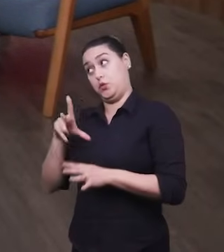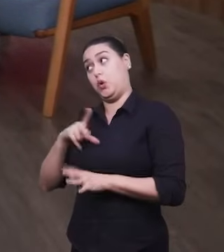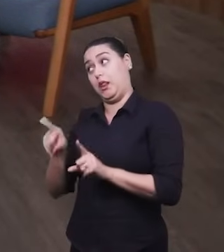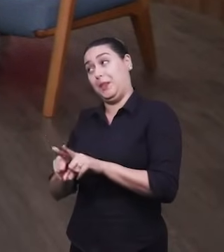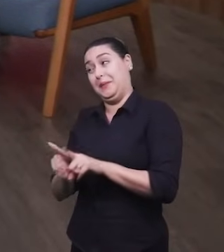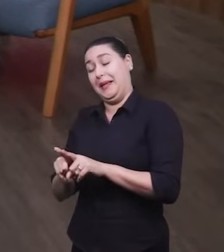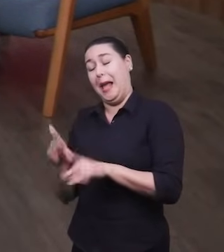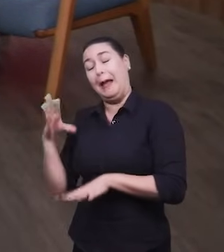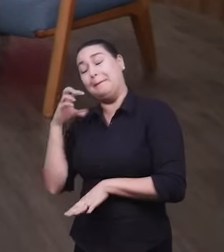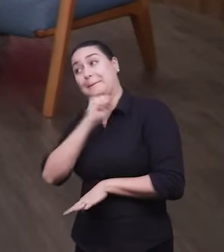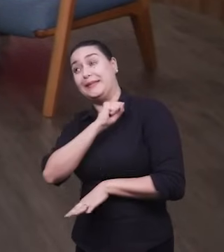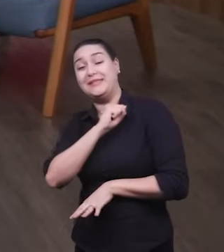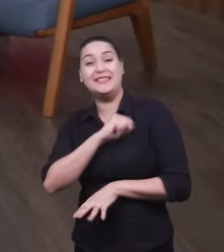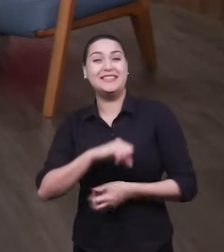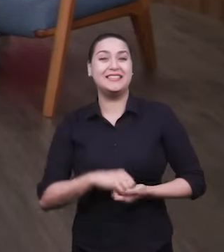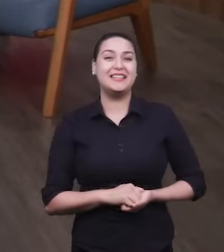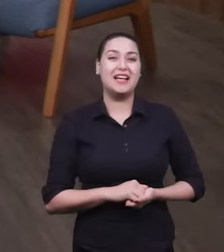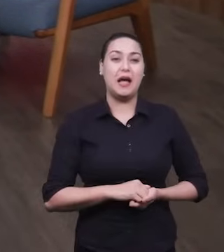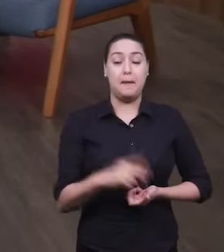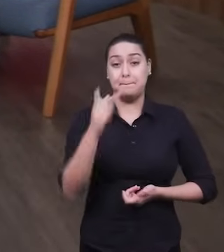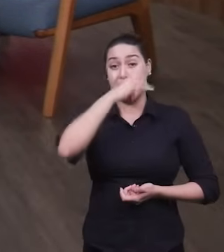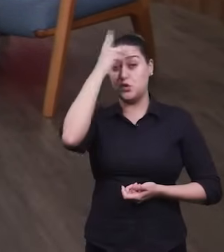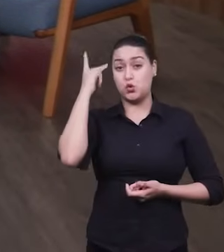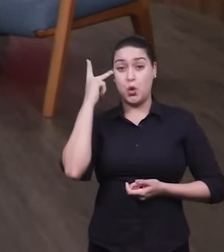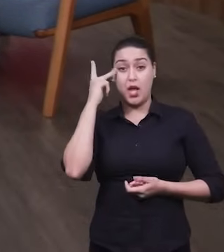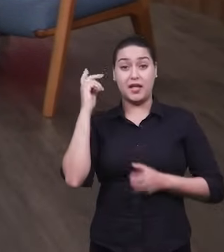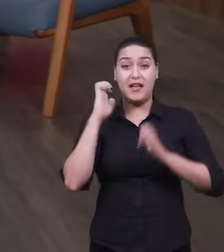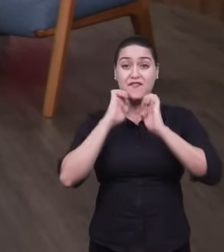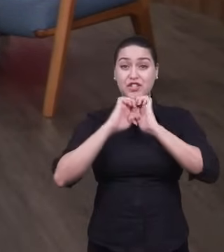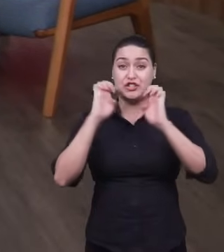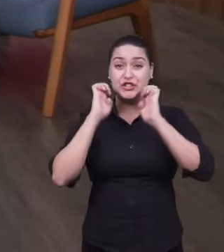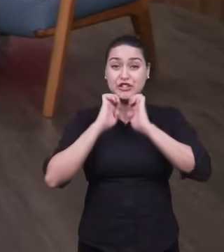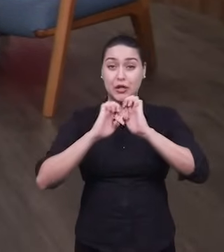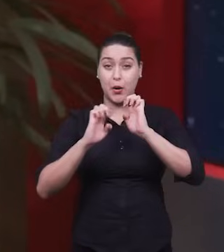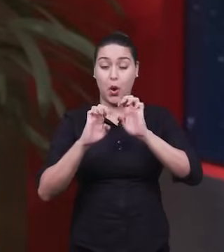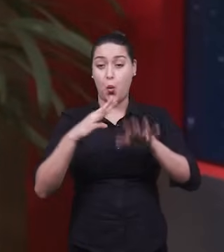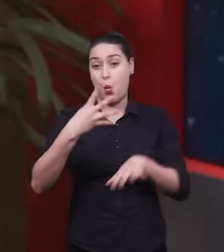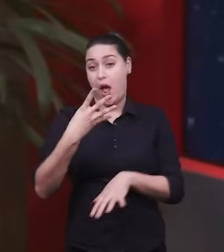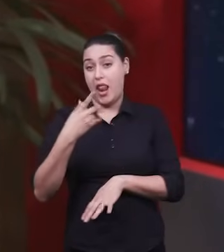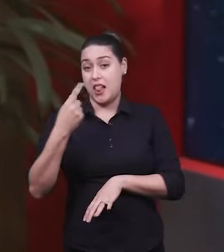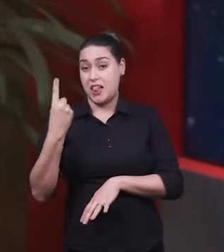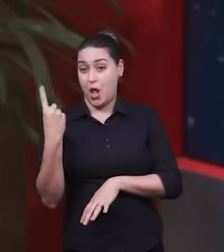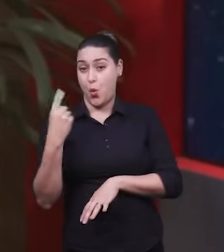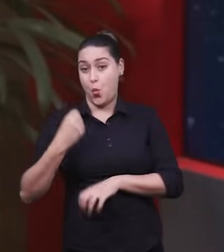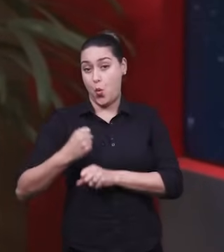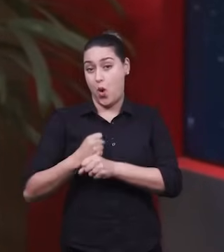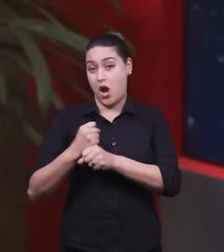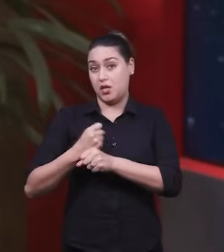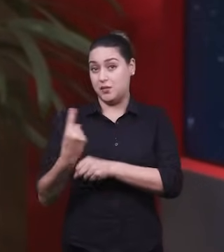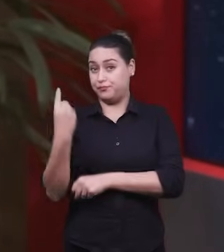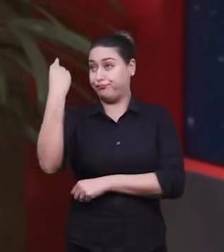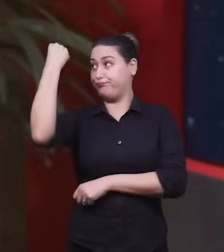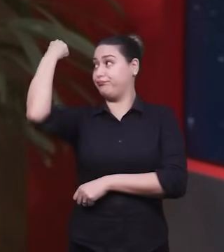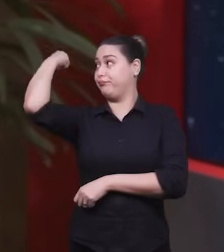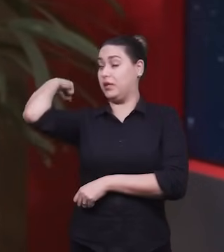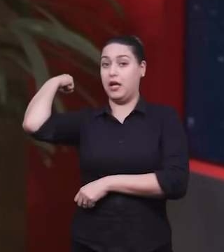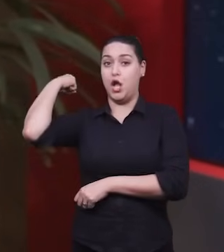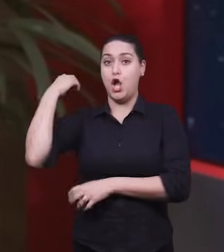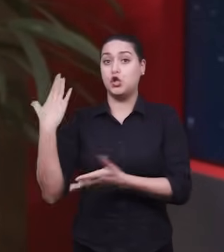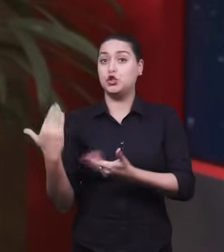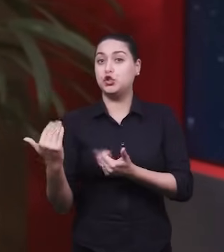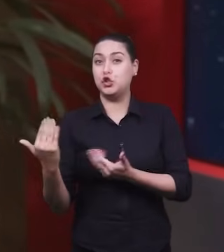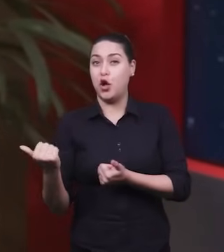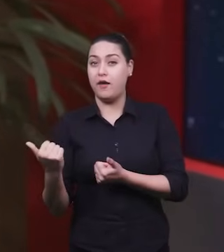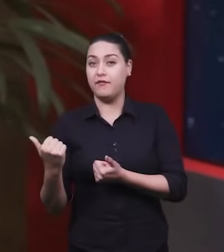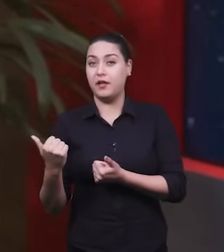outra, rapidamente. A pessoa que me evangelizou, 41 anos atrás, um jovem que